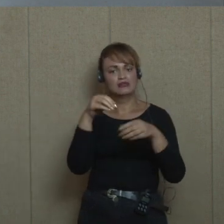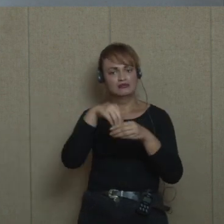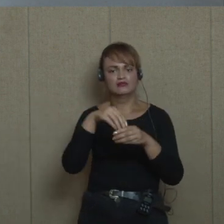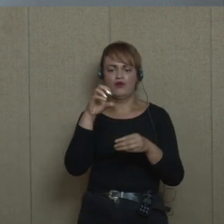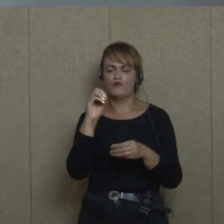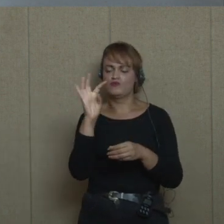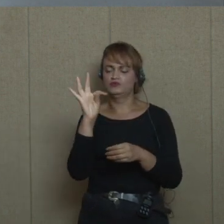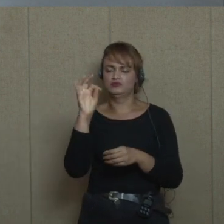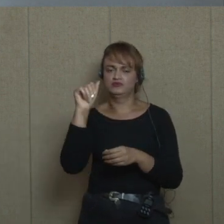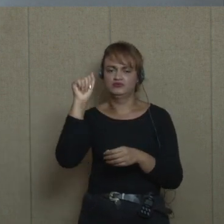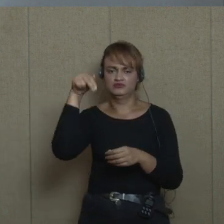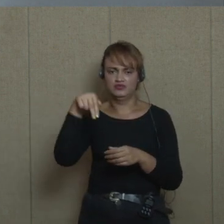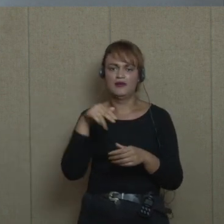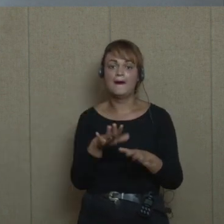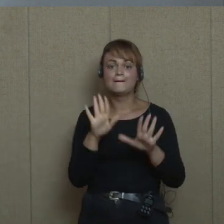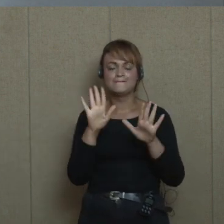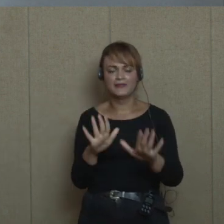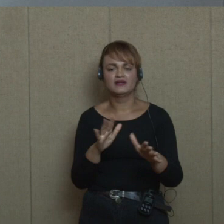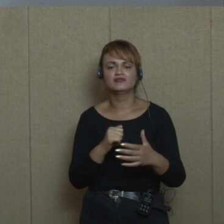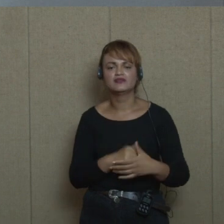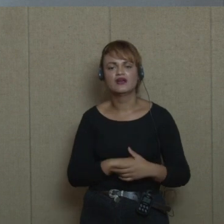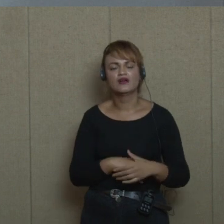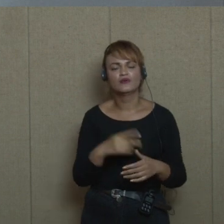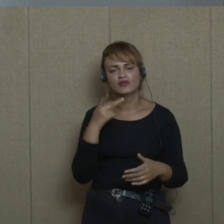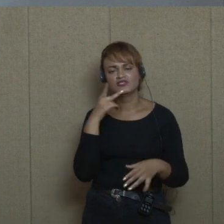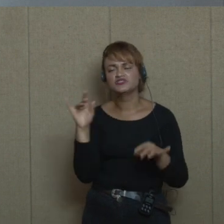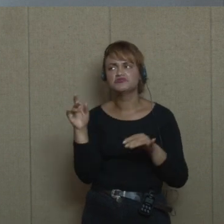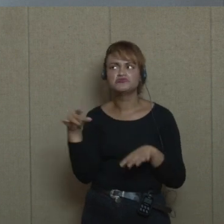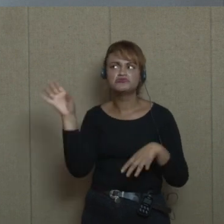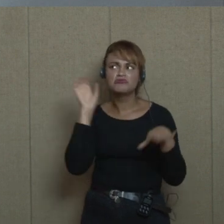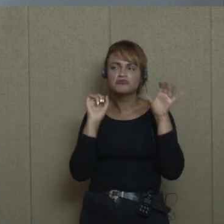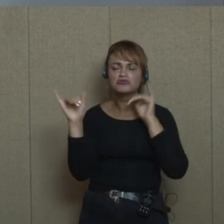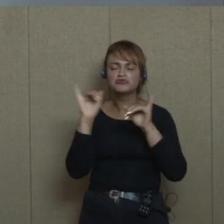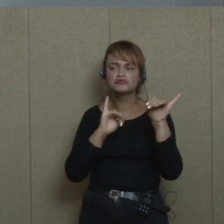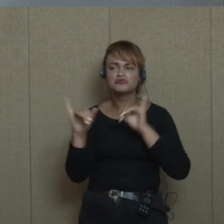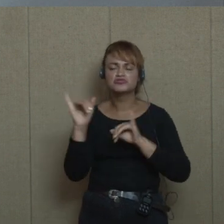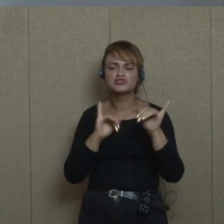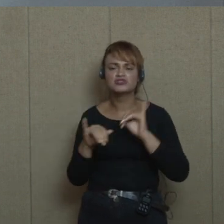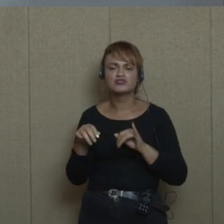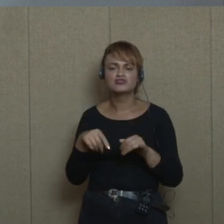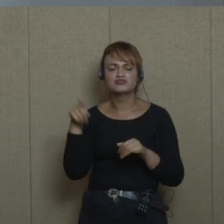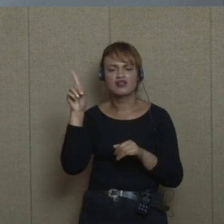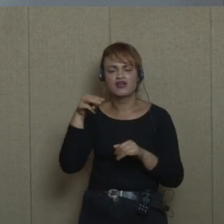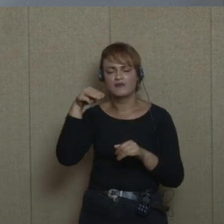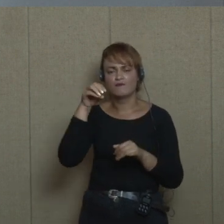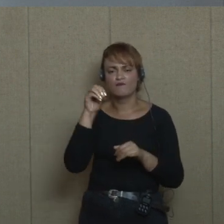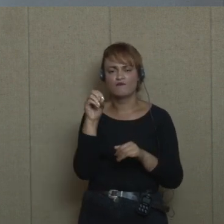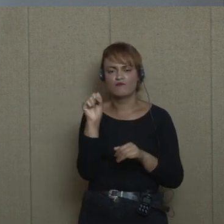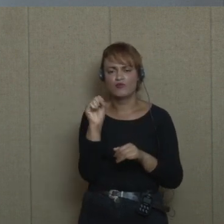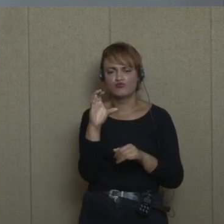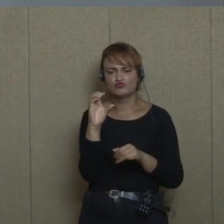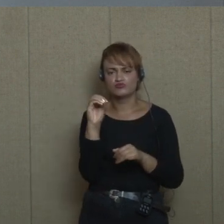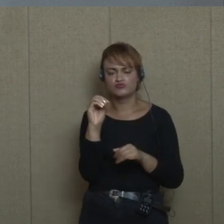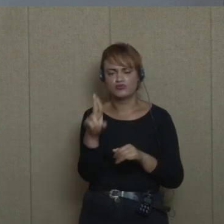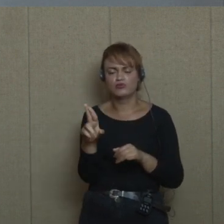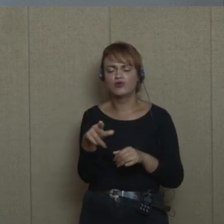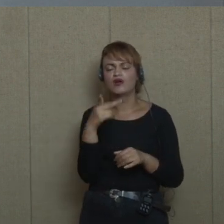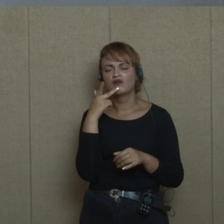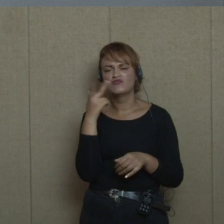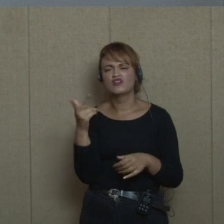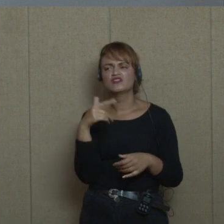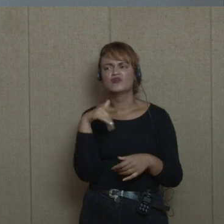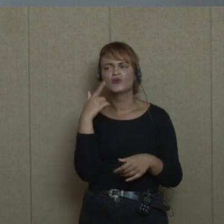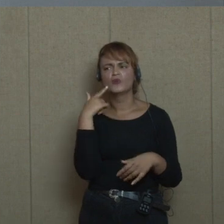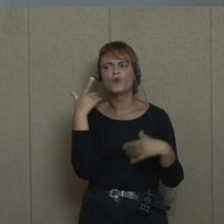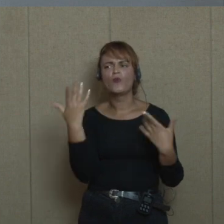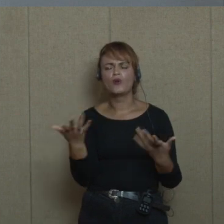OTAN, mas houve as notícias em Moscou quando alguém disse... Quando você vê